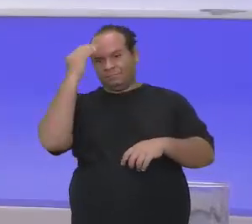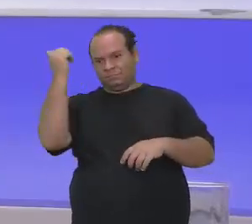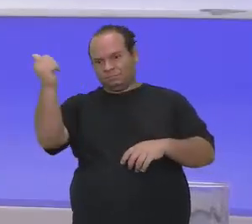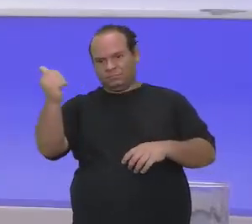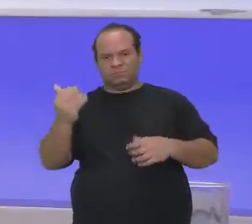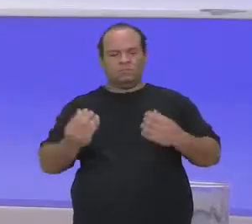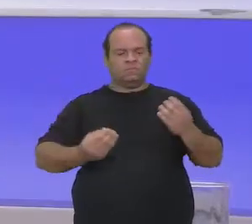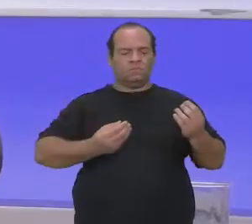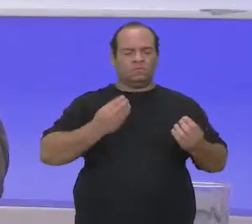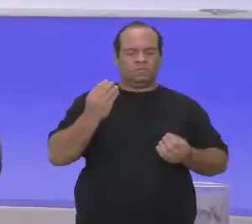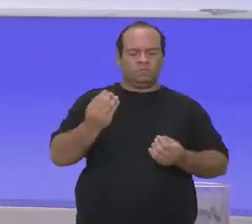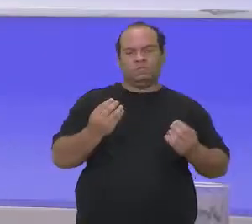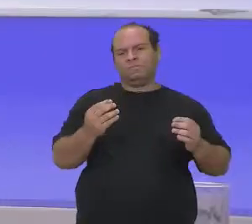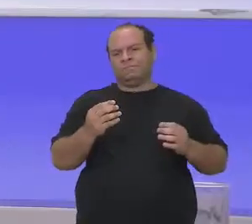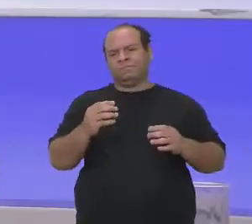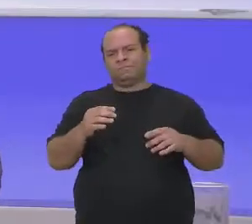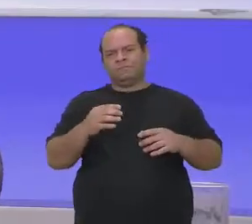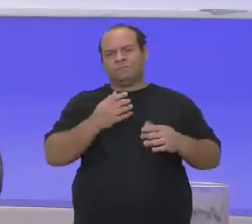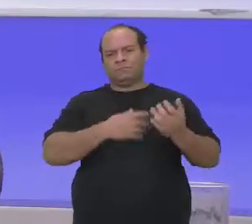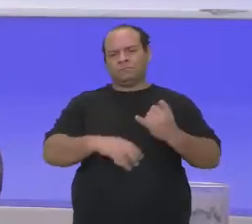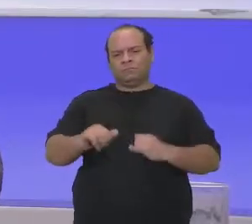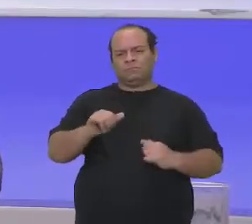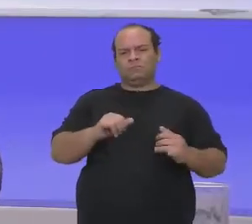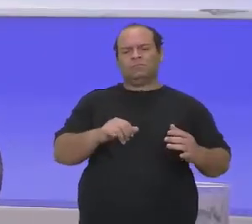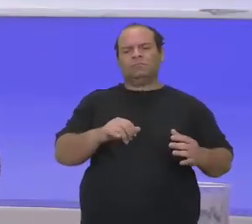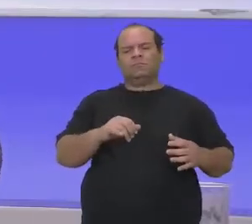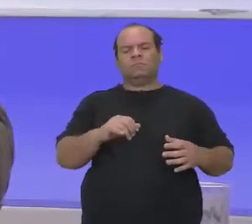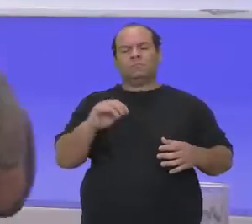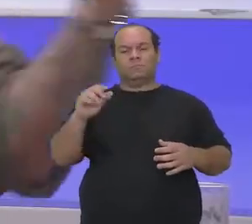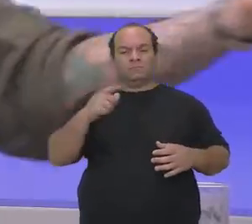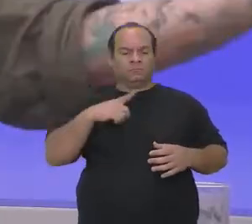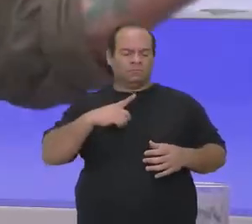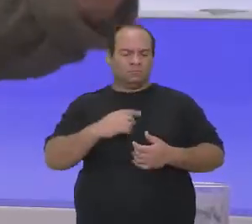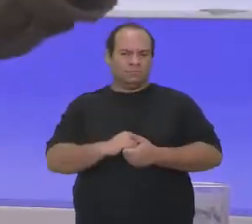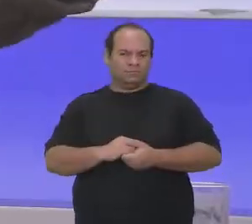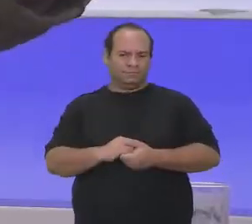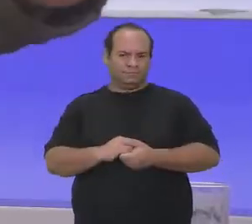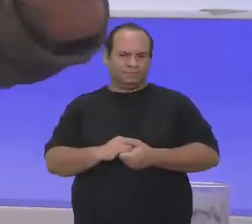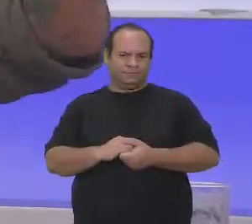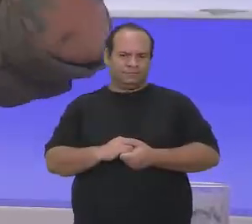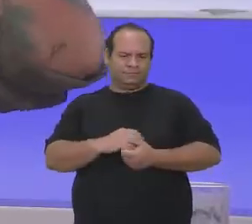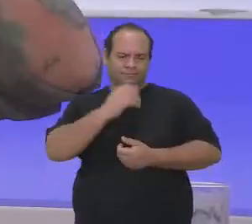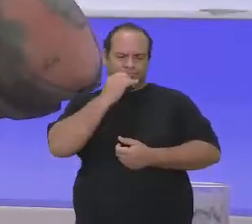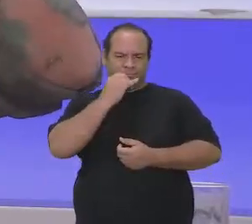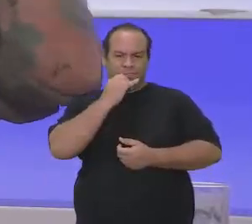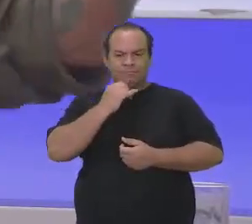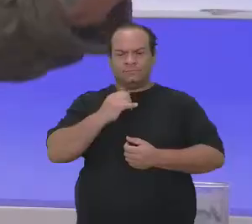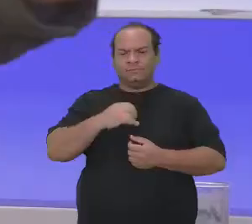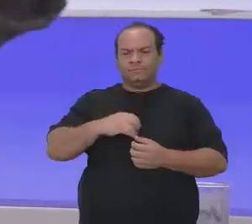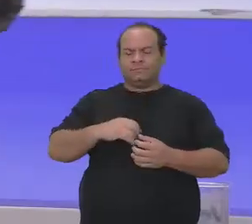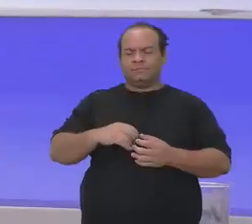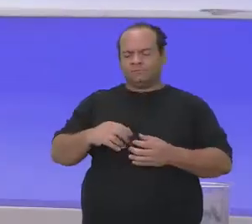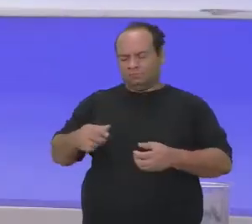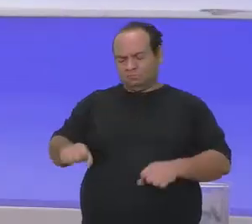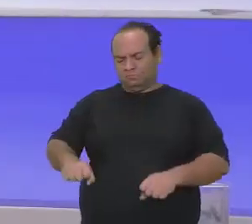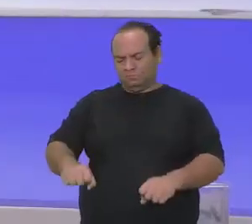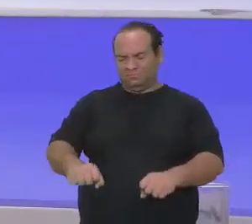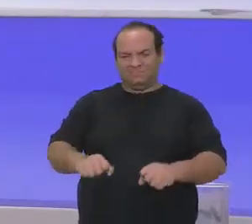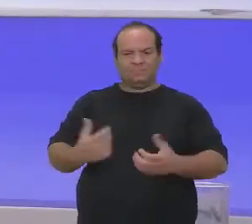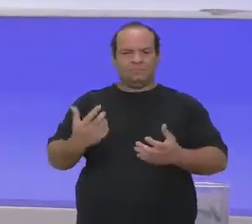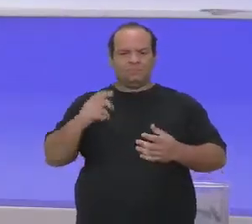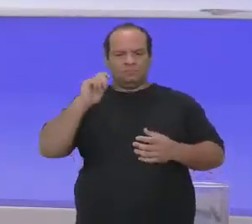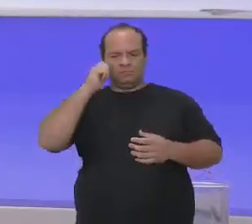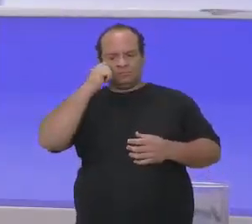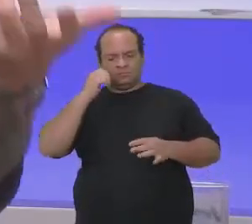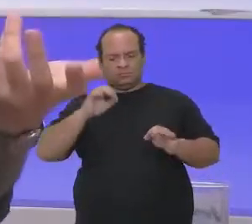e controle sobre a energia que você está injetando. Então, tipo, a energia que está chegando nas ruas das distribuidoras